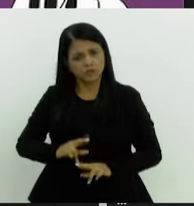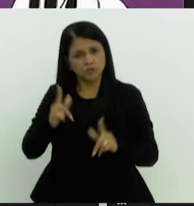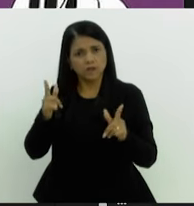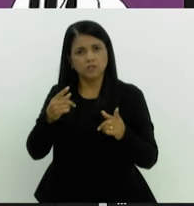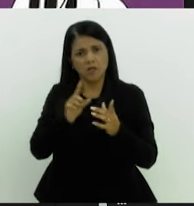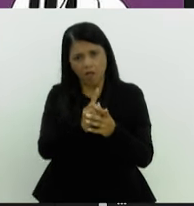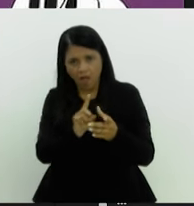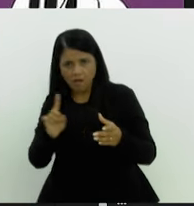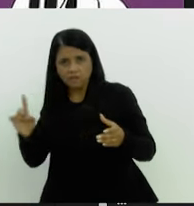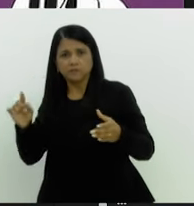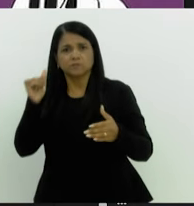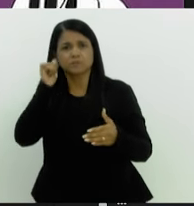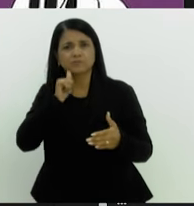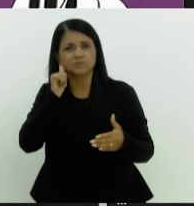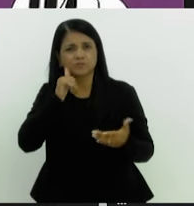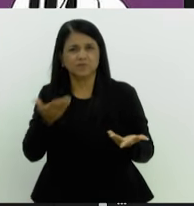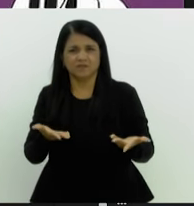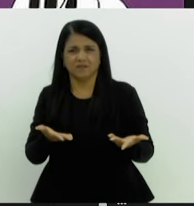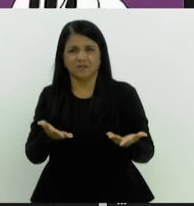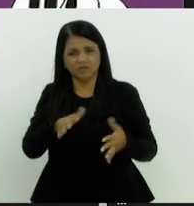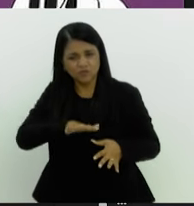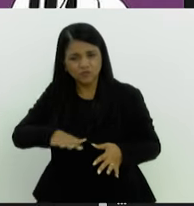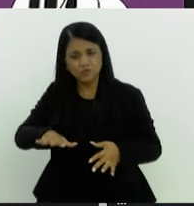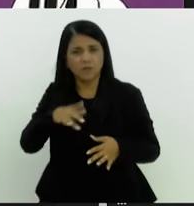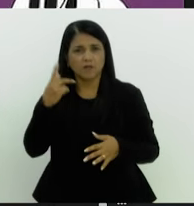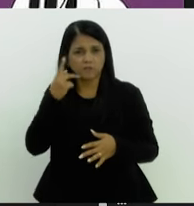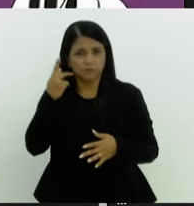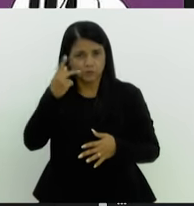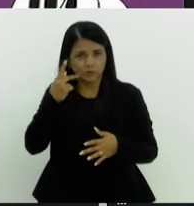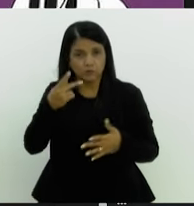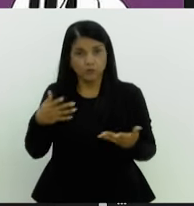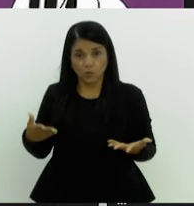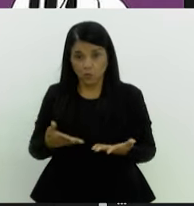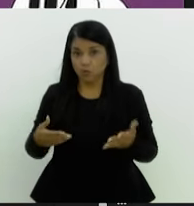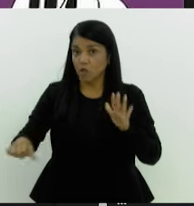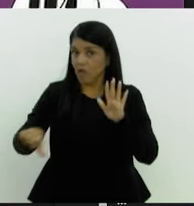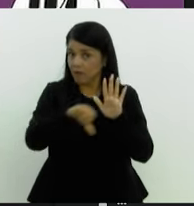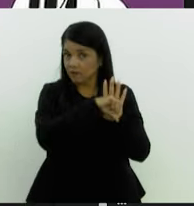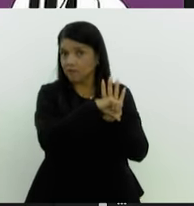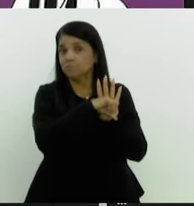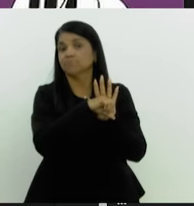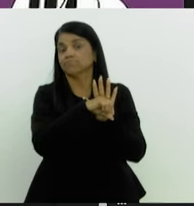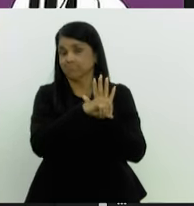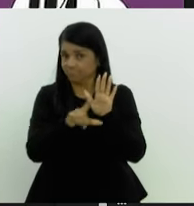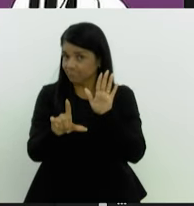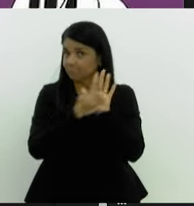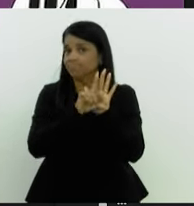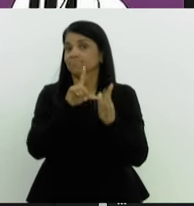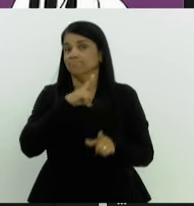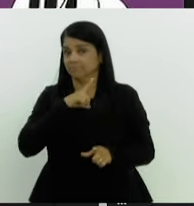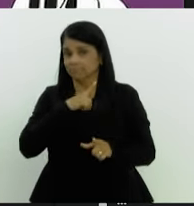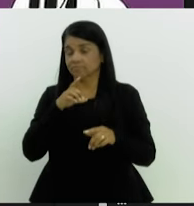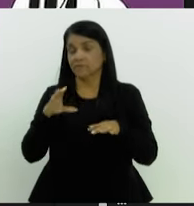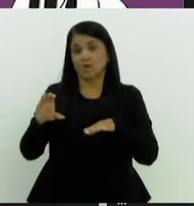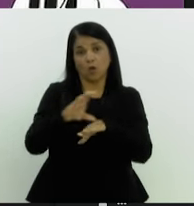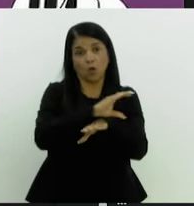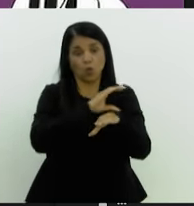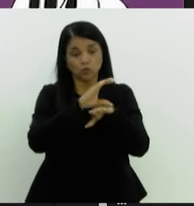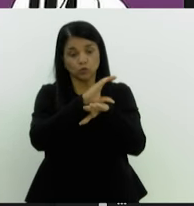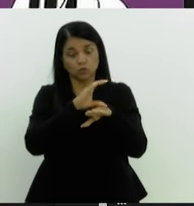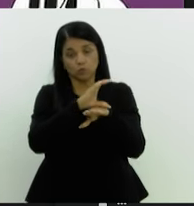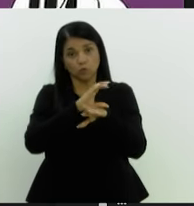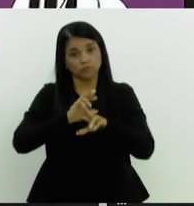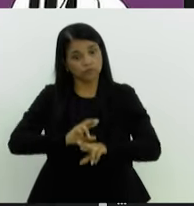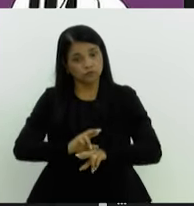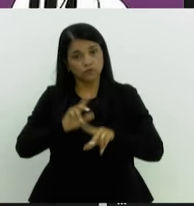afastamento da mulher desses espaços político que hoje é criminalizado pela lei e a constituição determina uma outra